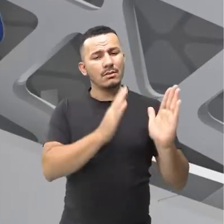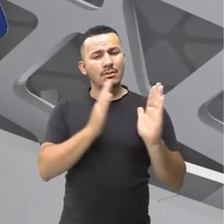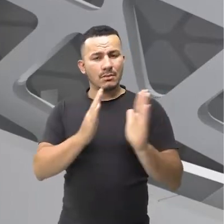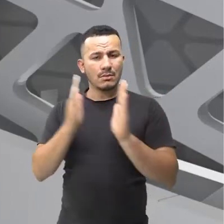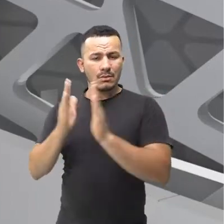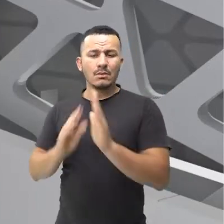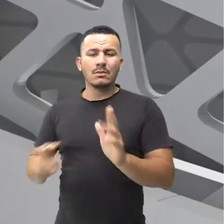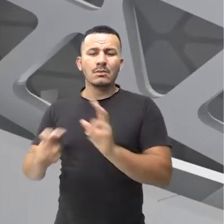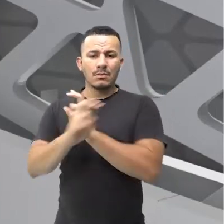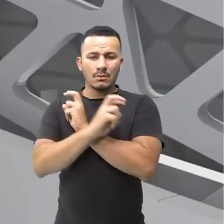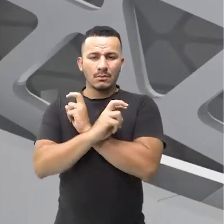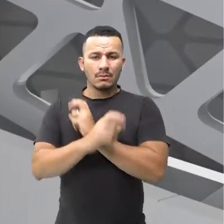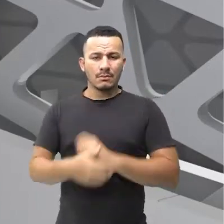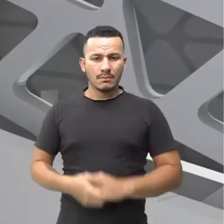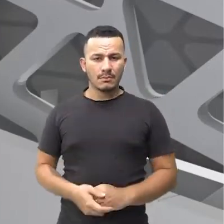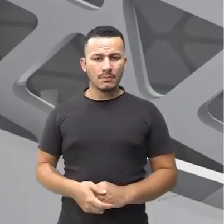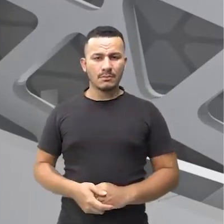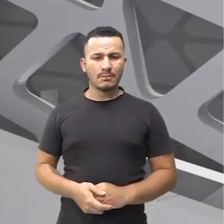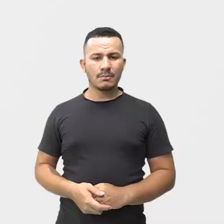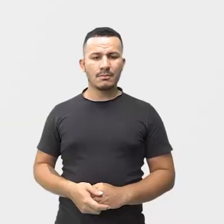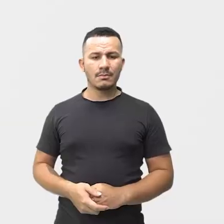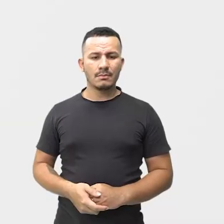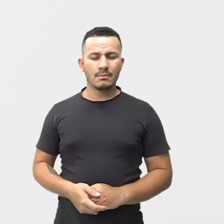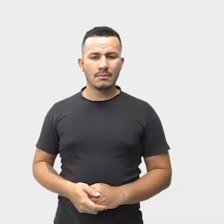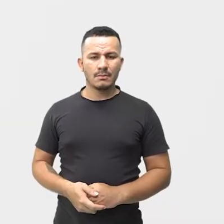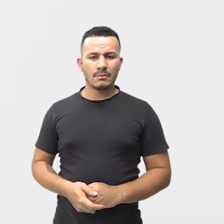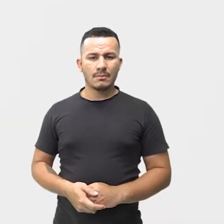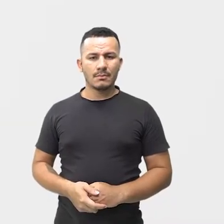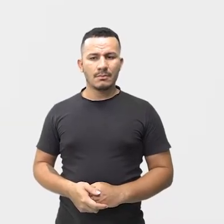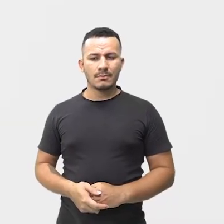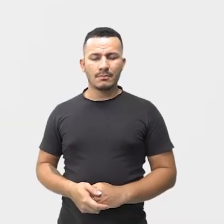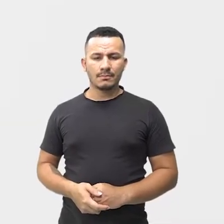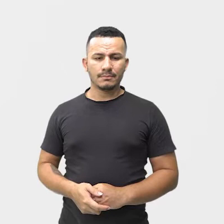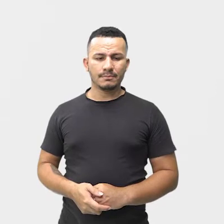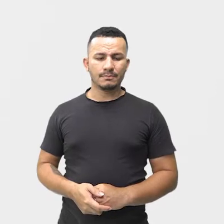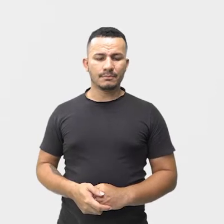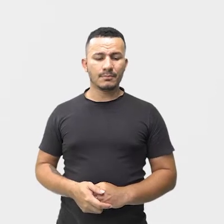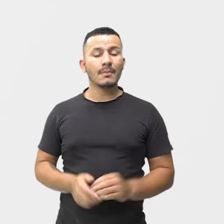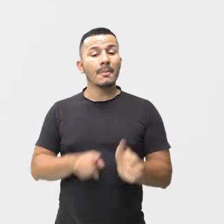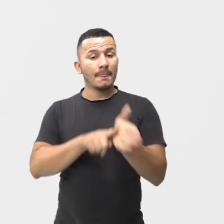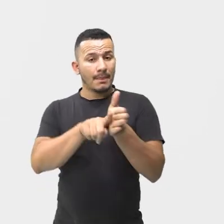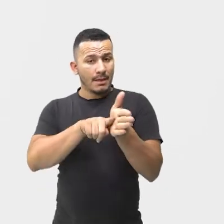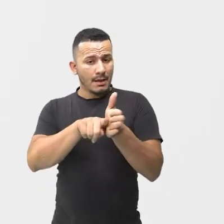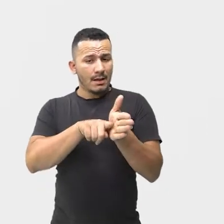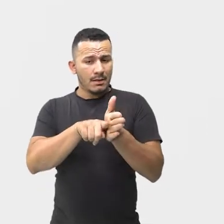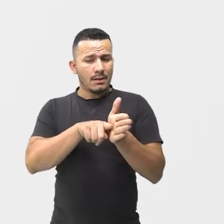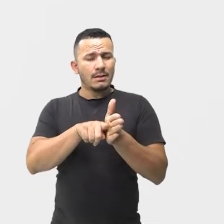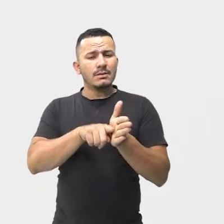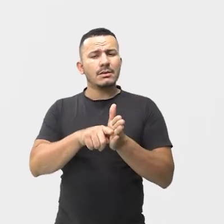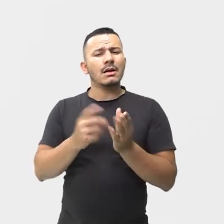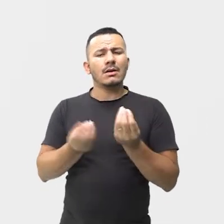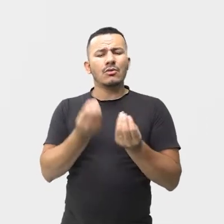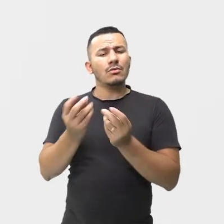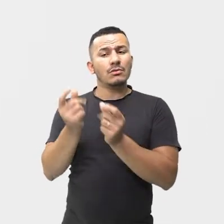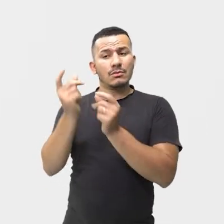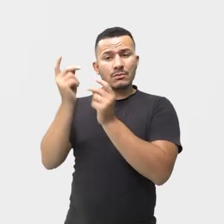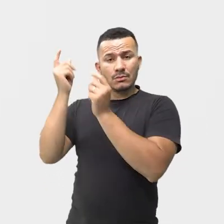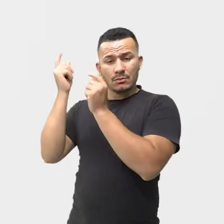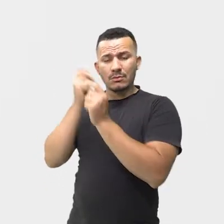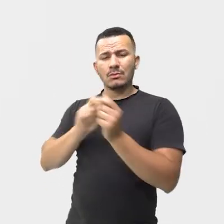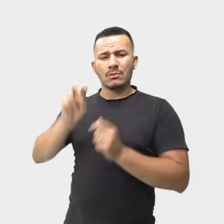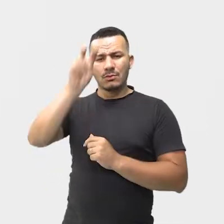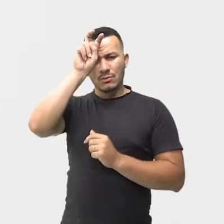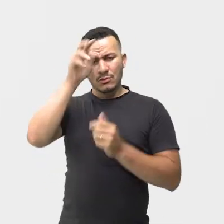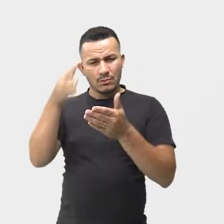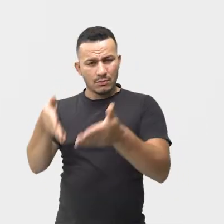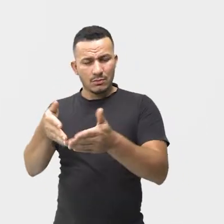principalmente dos faraós, certo? Bem, a gente vai agora analisar essa arte na antiguidade da arte egípcia. Bem,